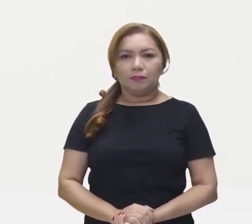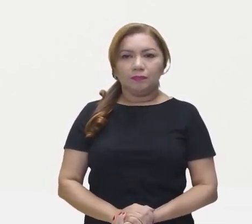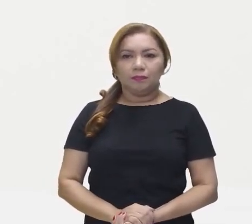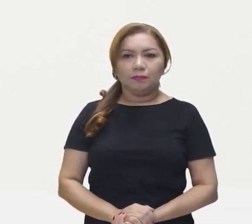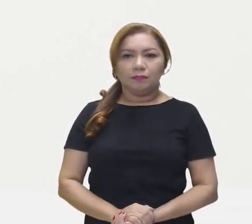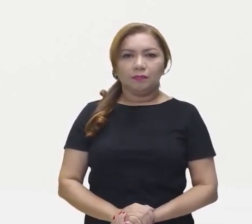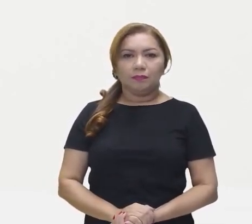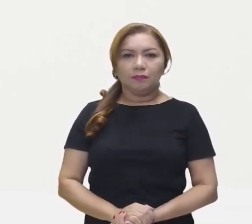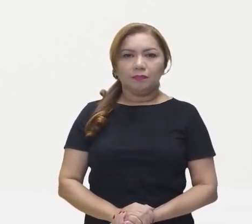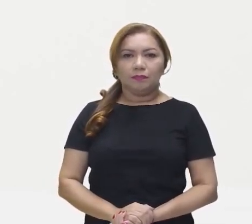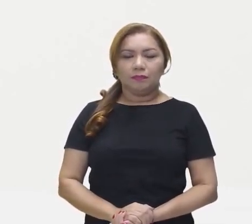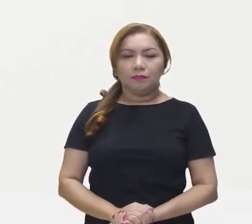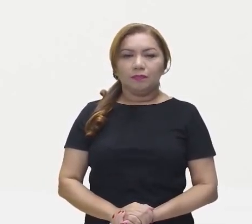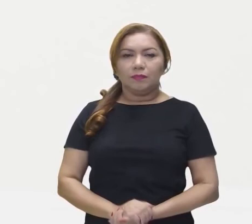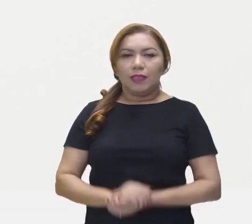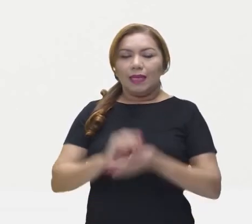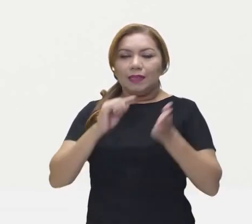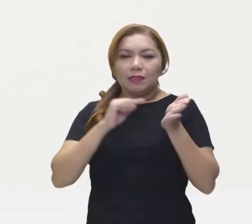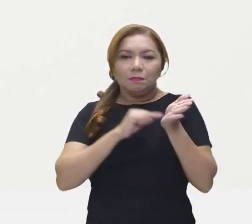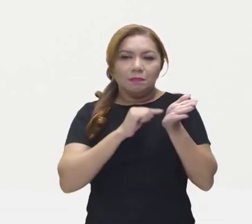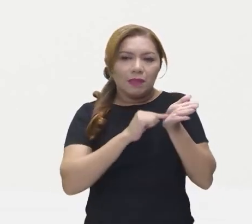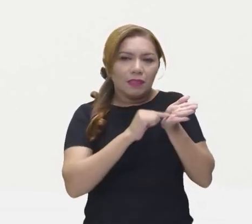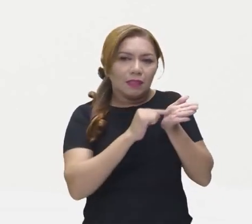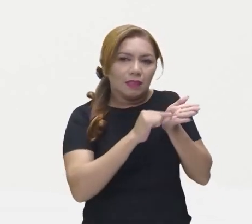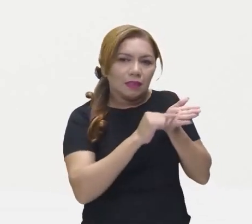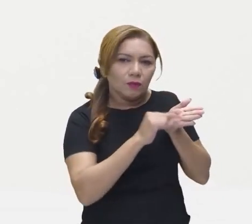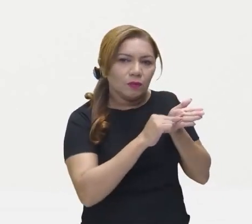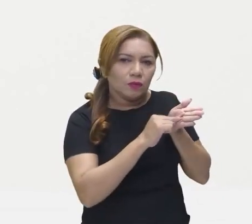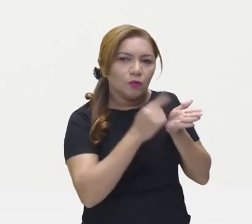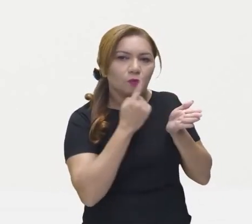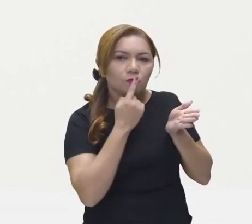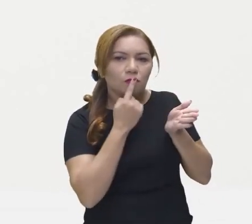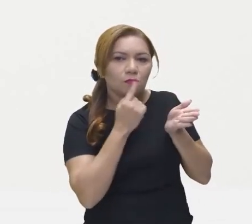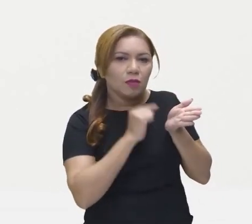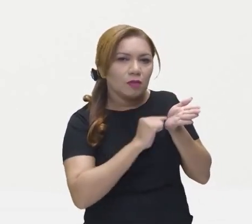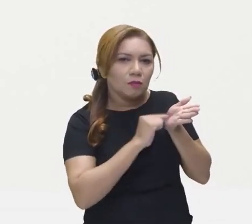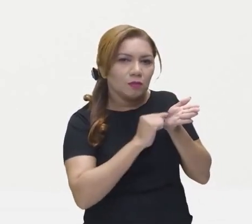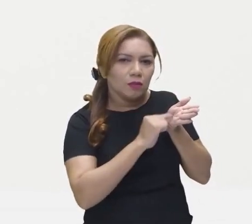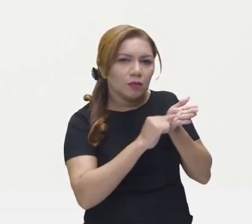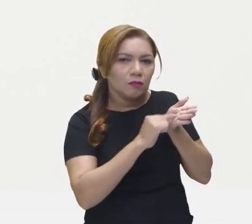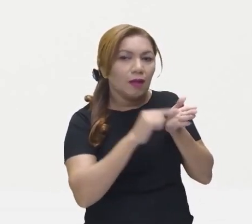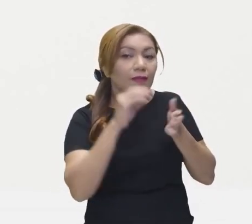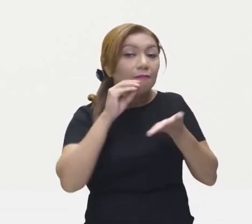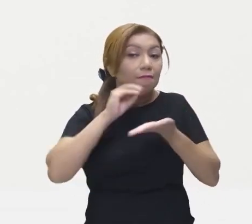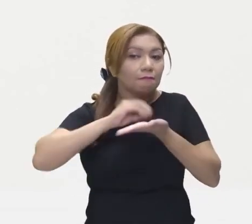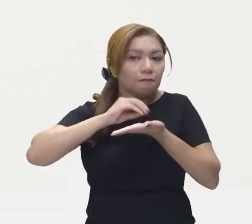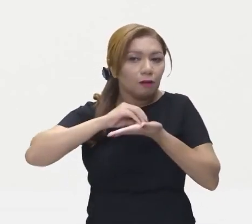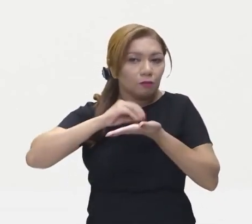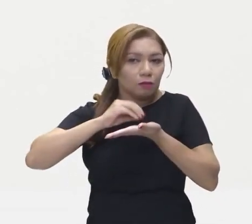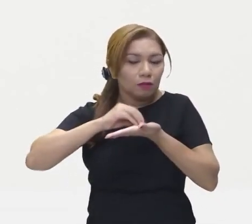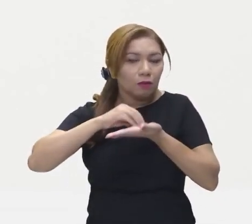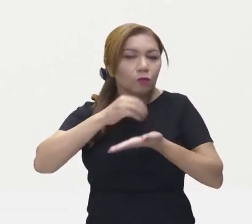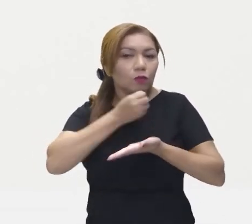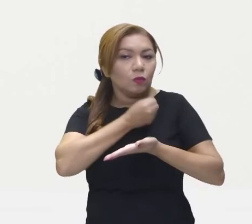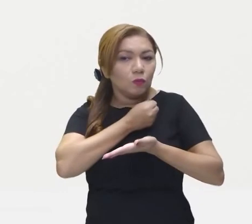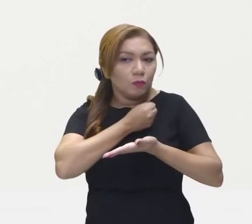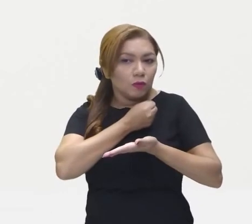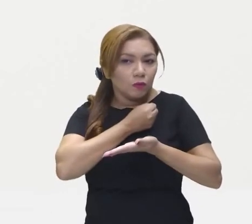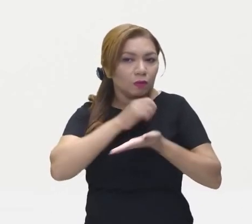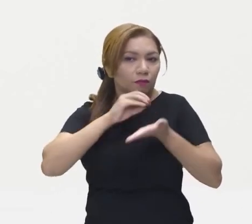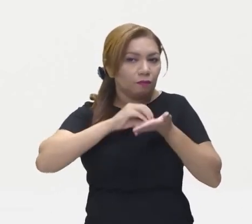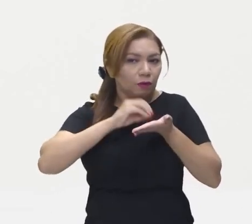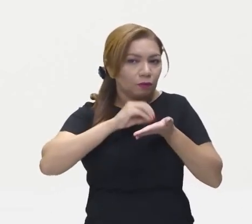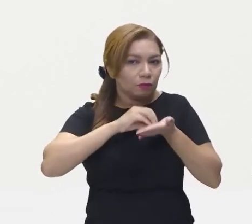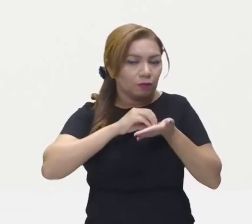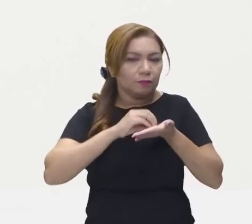preciso colocar a informação. Sabendo que a base são 60 metros, e eu já tenho ali, na parte superior,